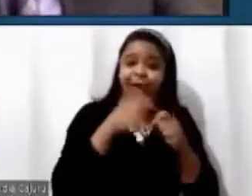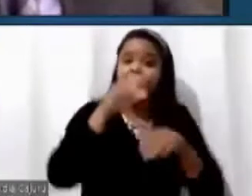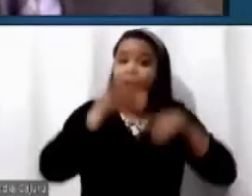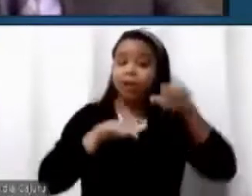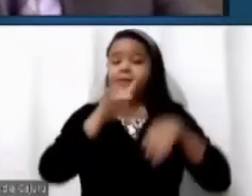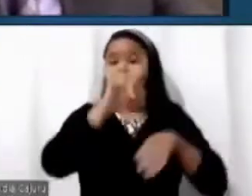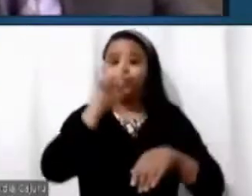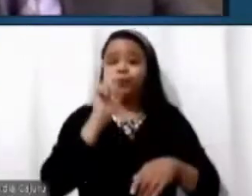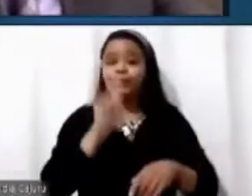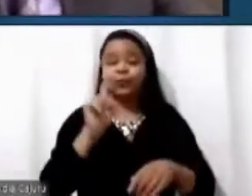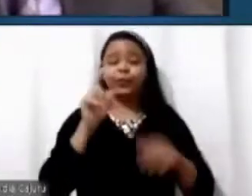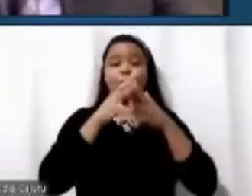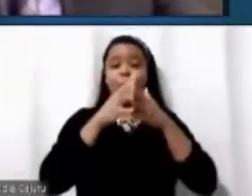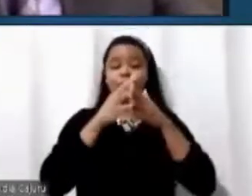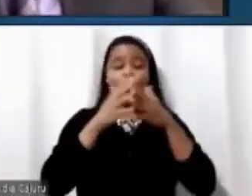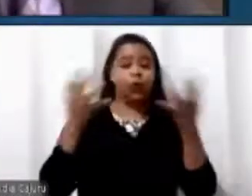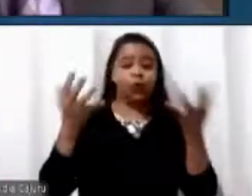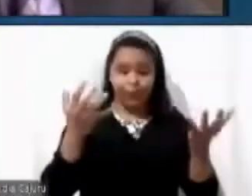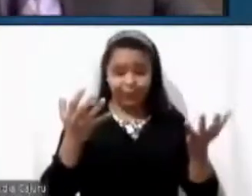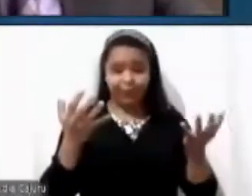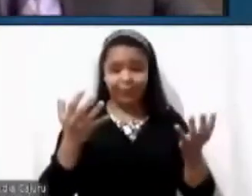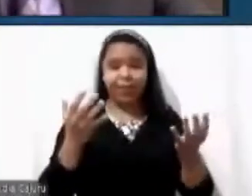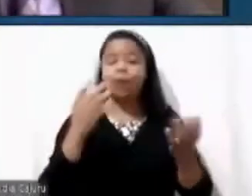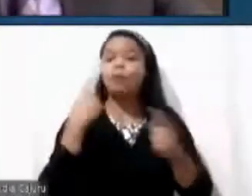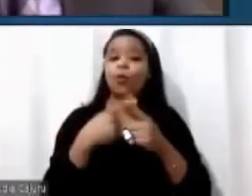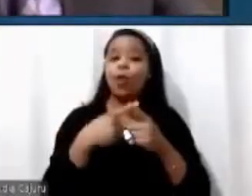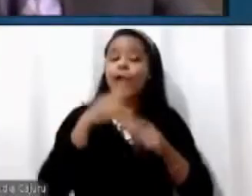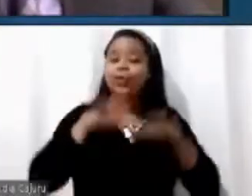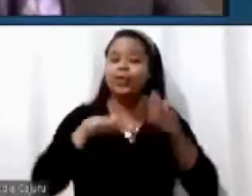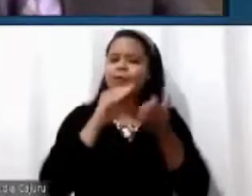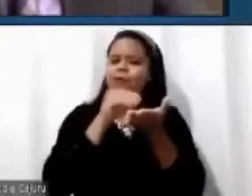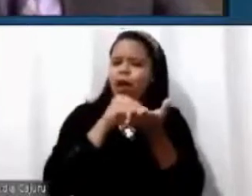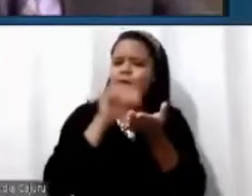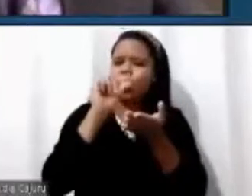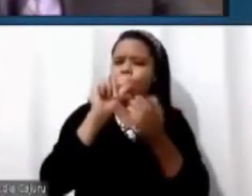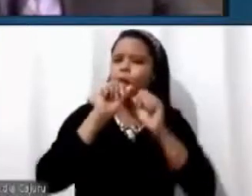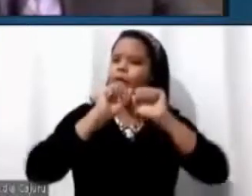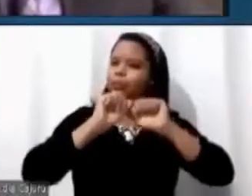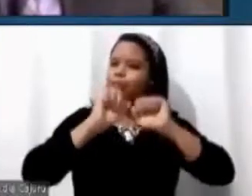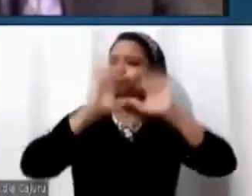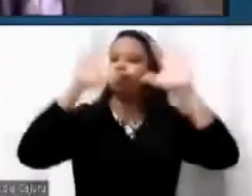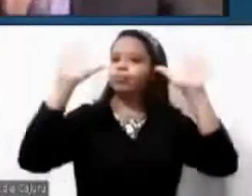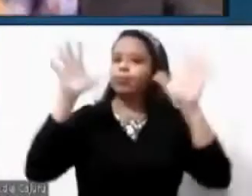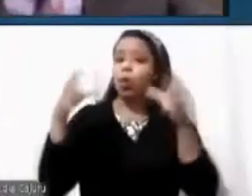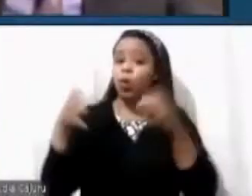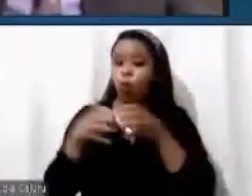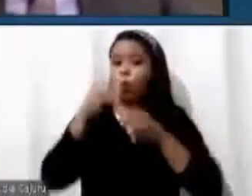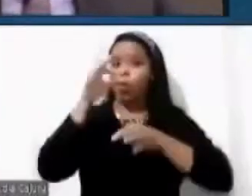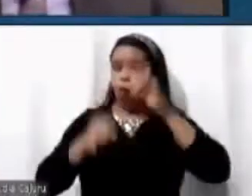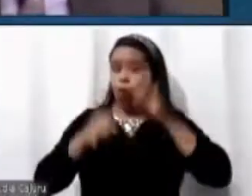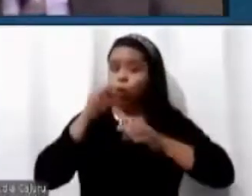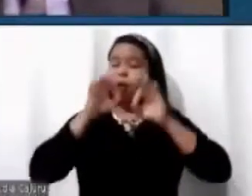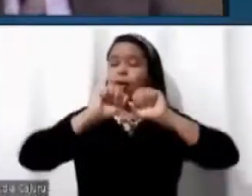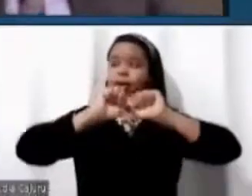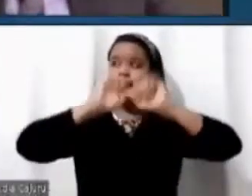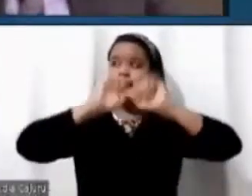serem estabelecidos certos conceitos, tanto na doutrina como no Conselho Federal de Medicina, como na própria